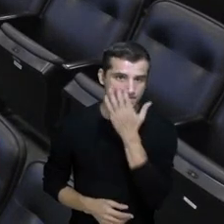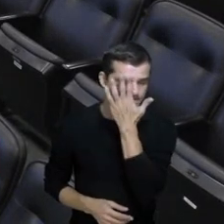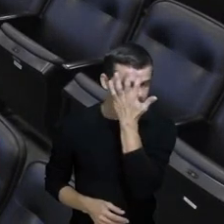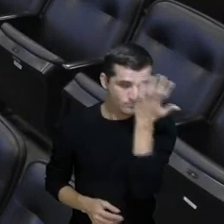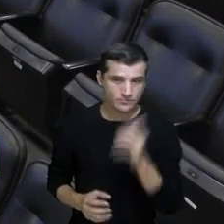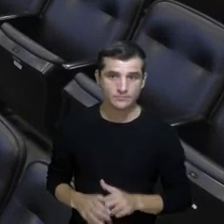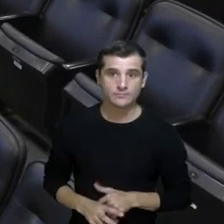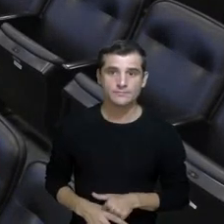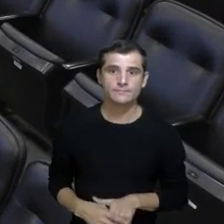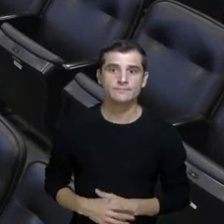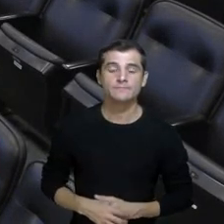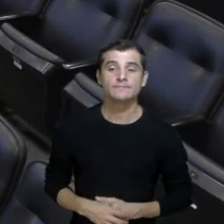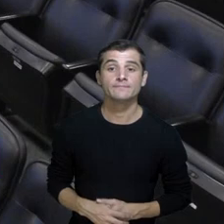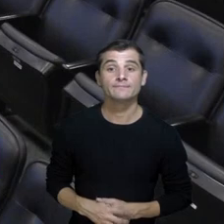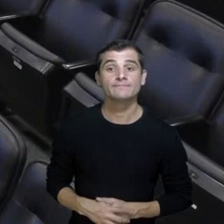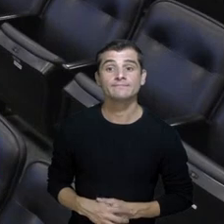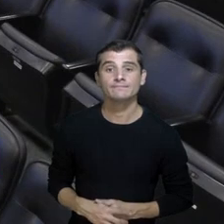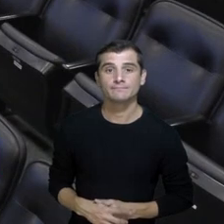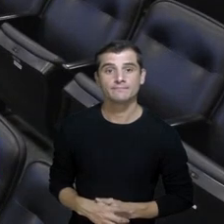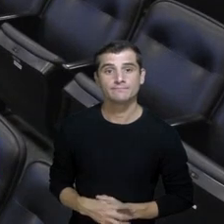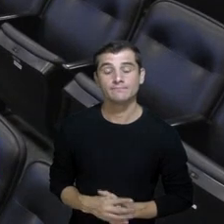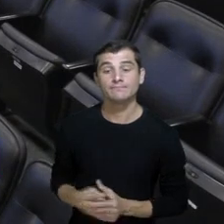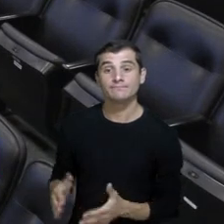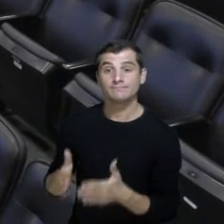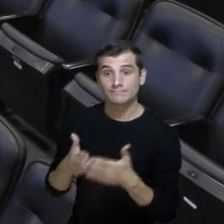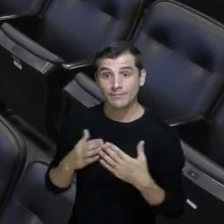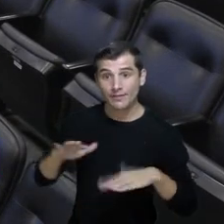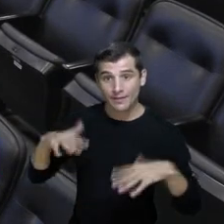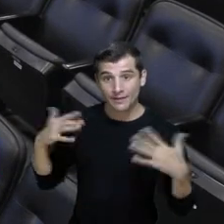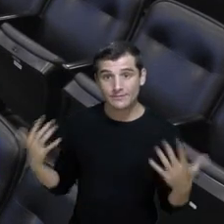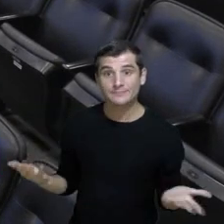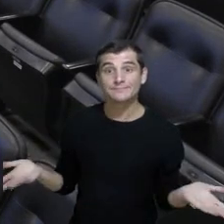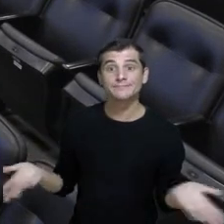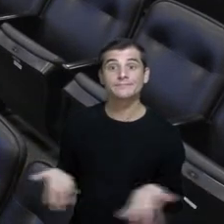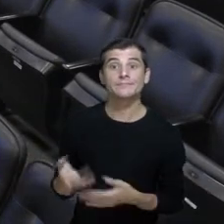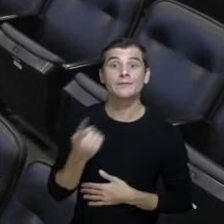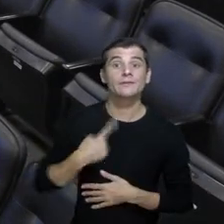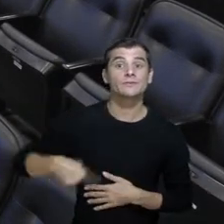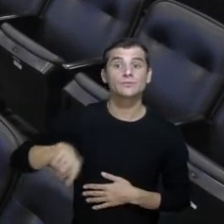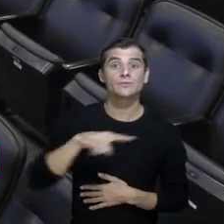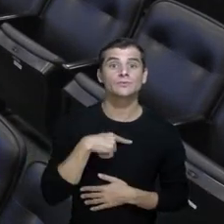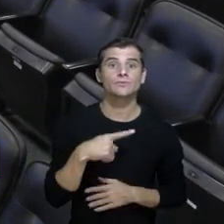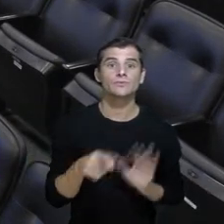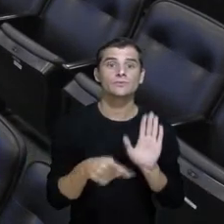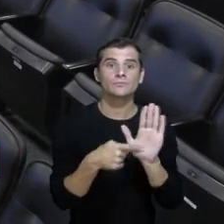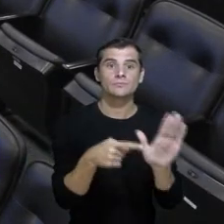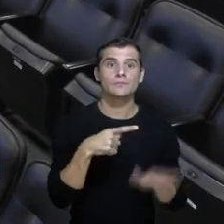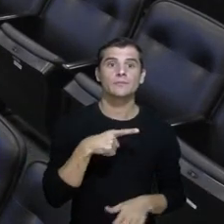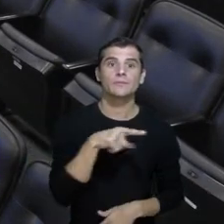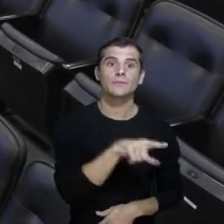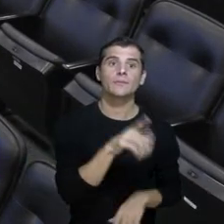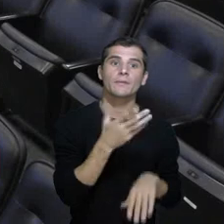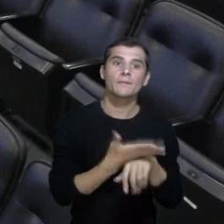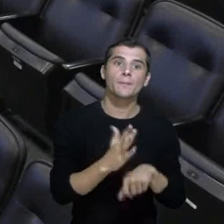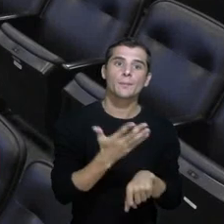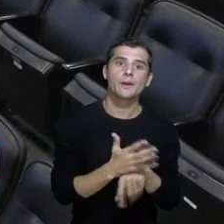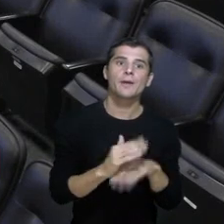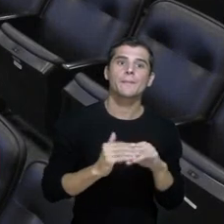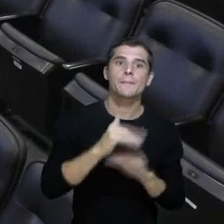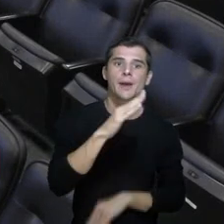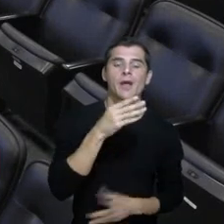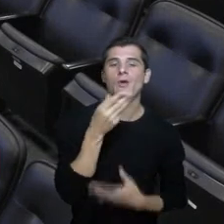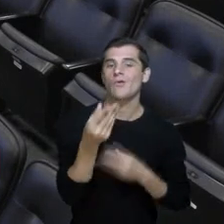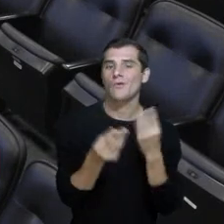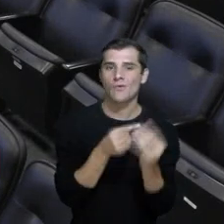ISO bom então agora a gente vai partir para uma atividade um pouquinho mais prática mão na massa né